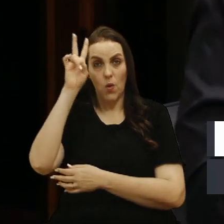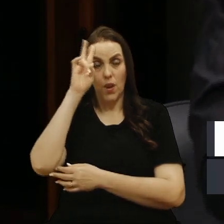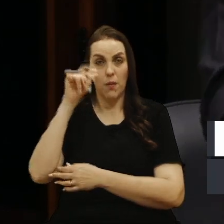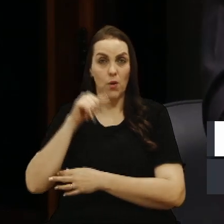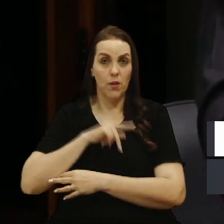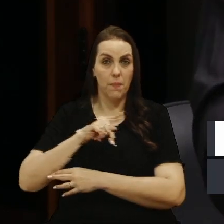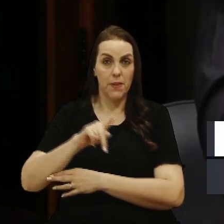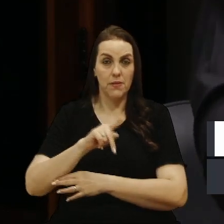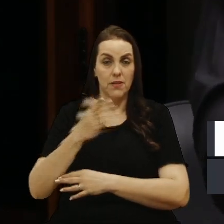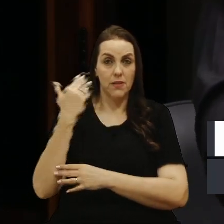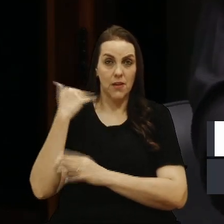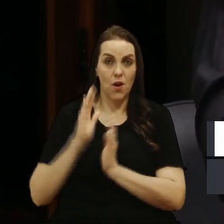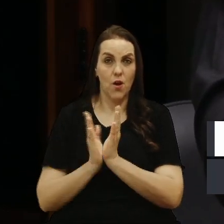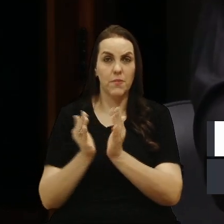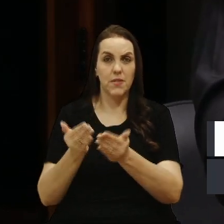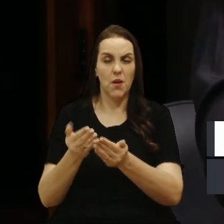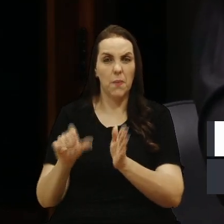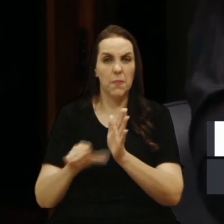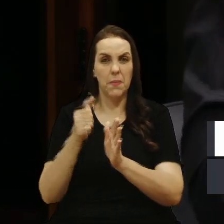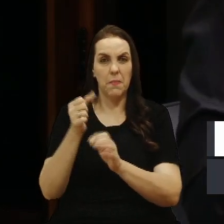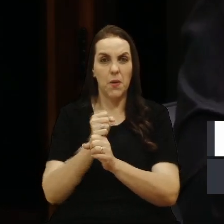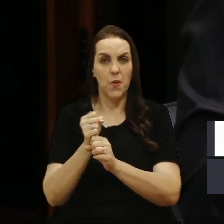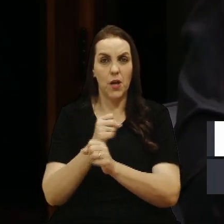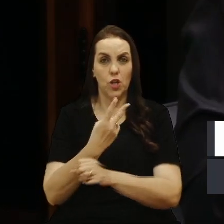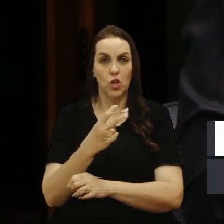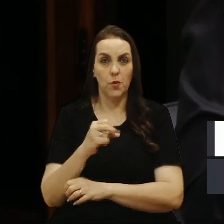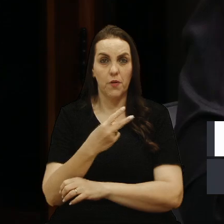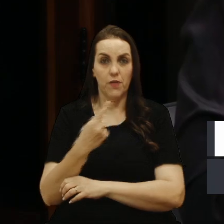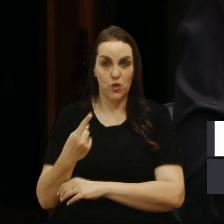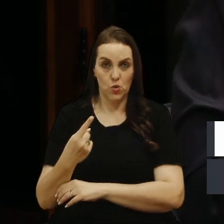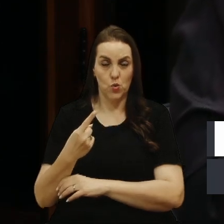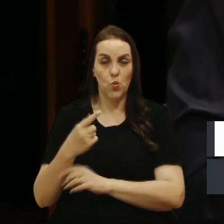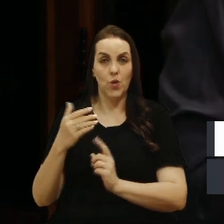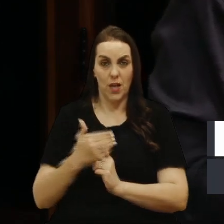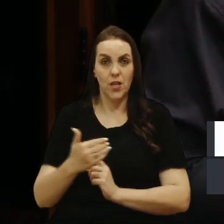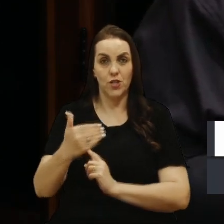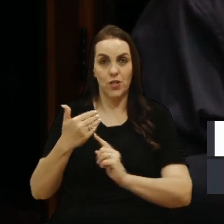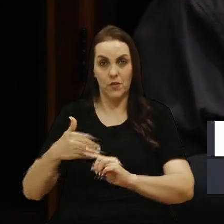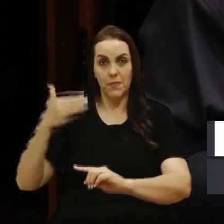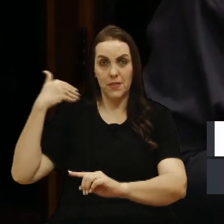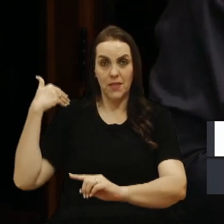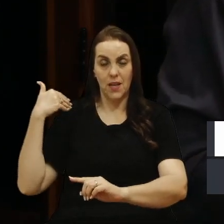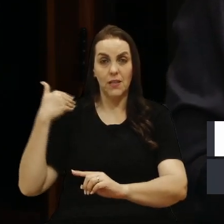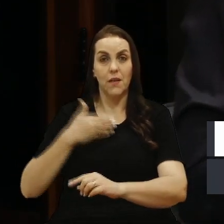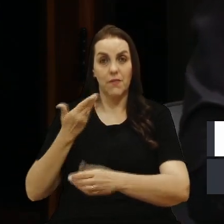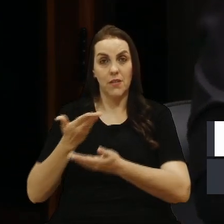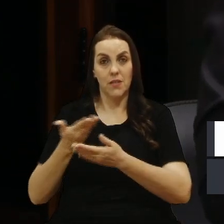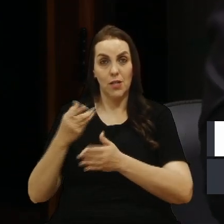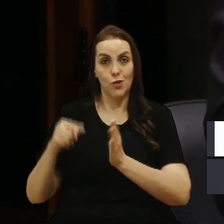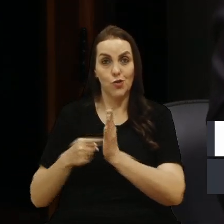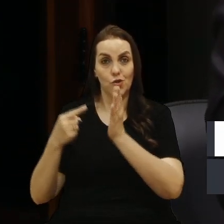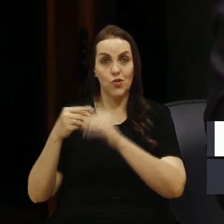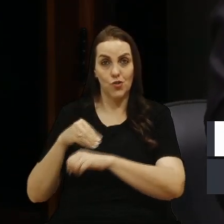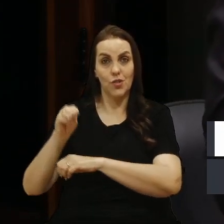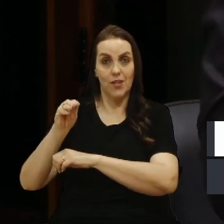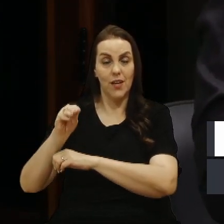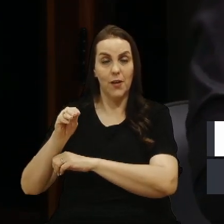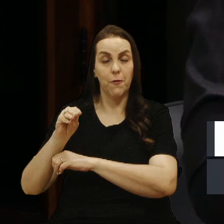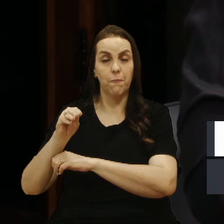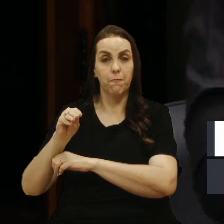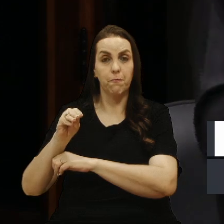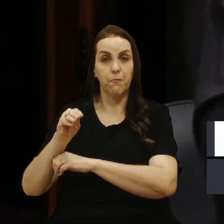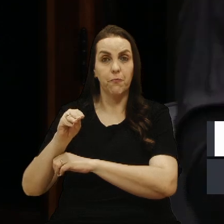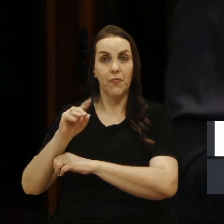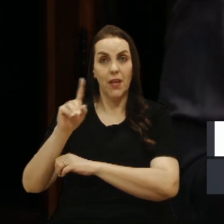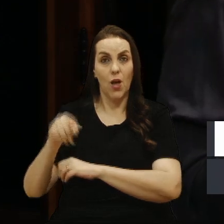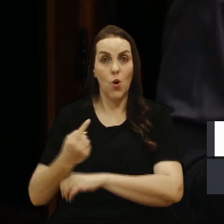da comissão, o primeiro ano de 2021, da legislatura passada, nós fizemos uma indicação para subir